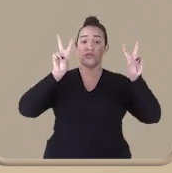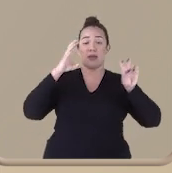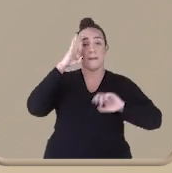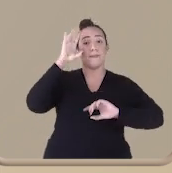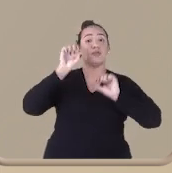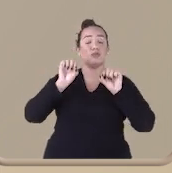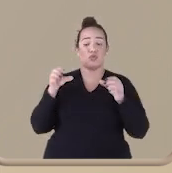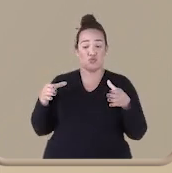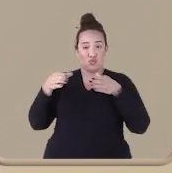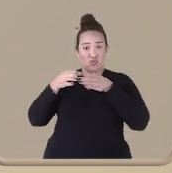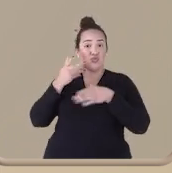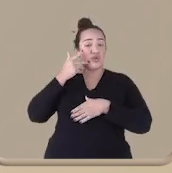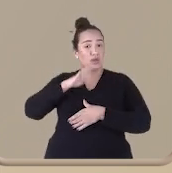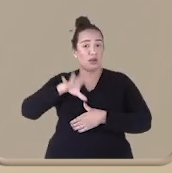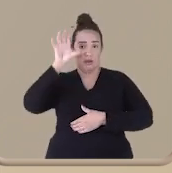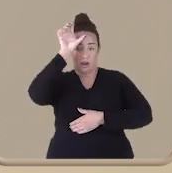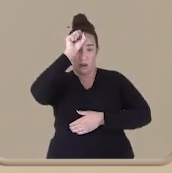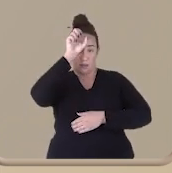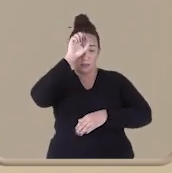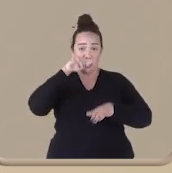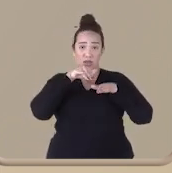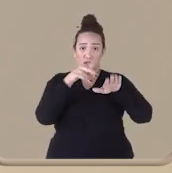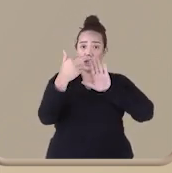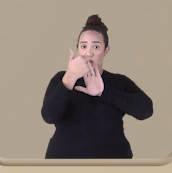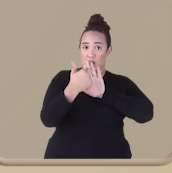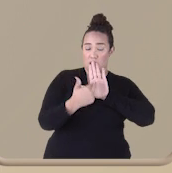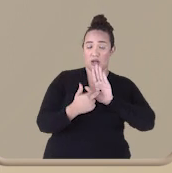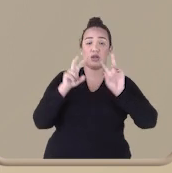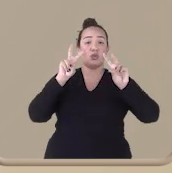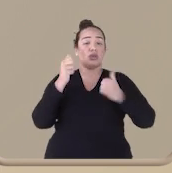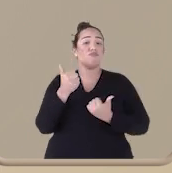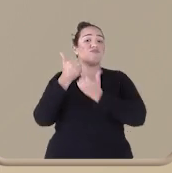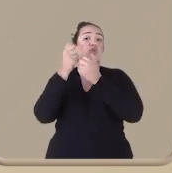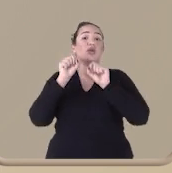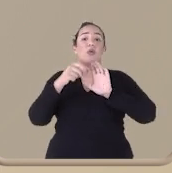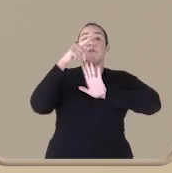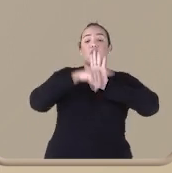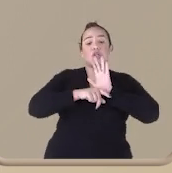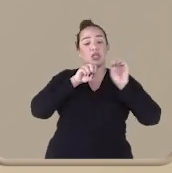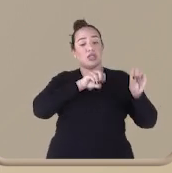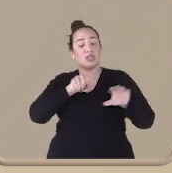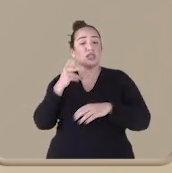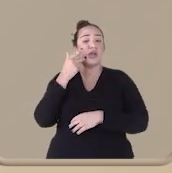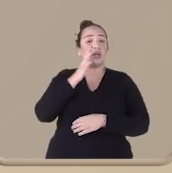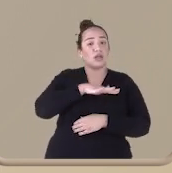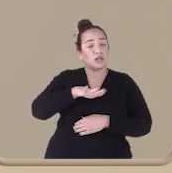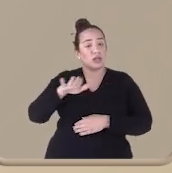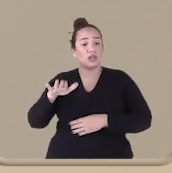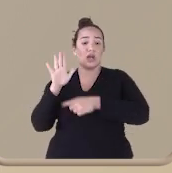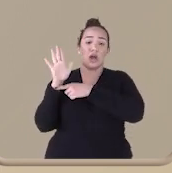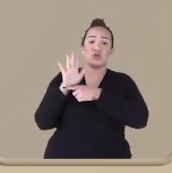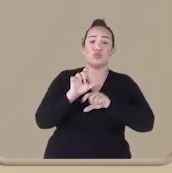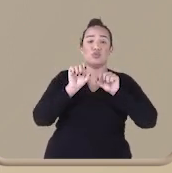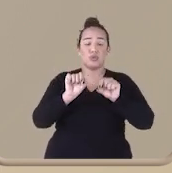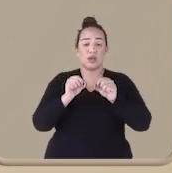A manchete é: Turminhas aprendem as regras do trânsito, e o texto auxiliar é: Projeto ensina crianças com